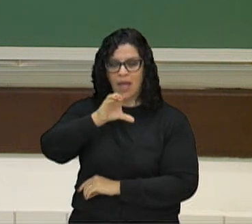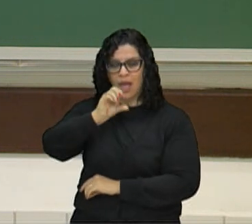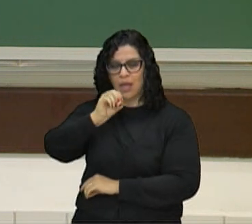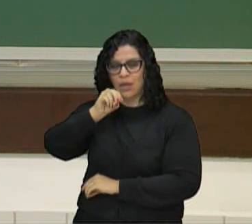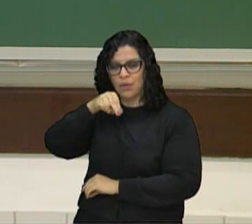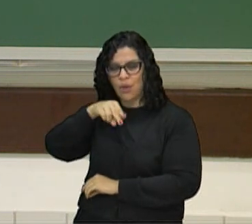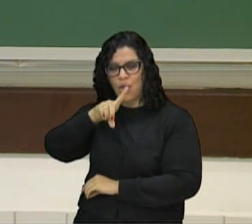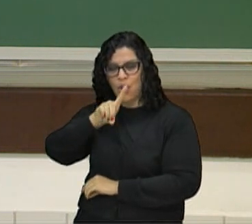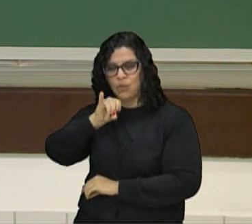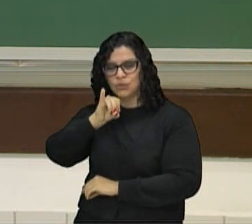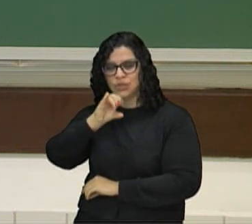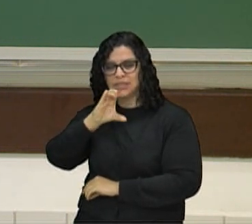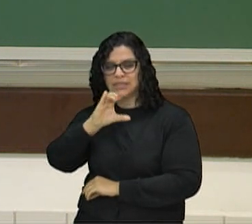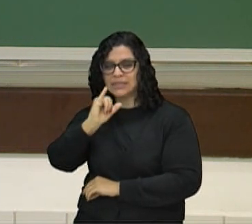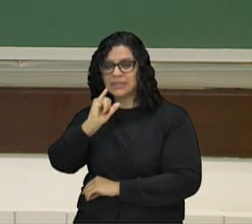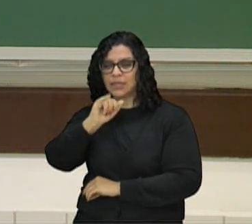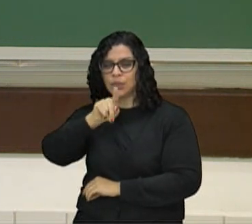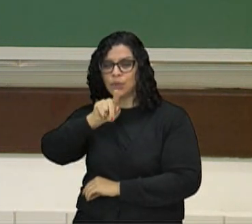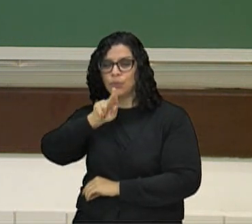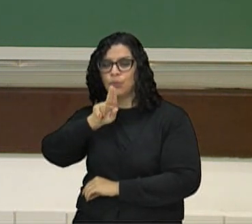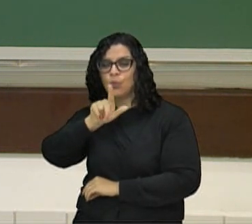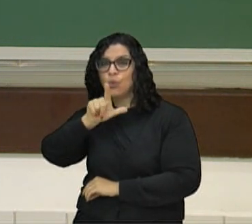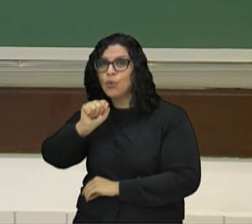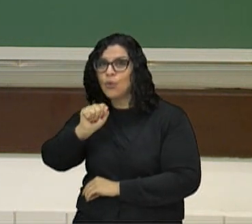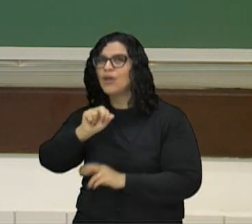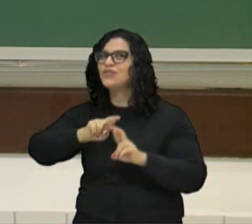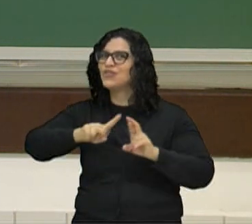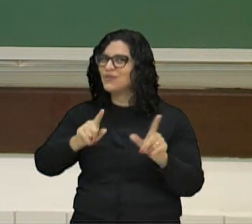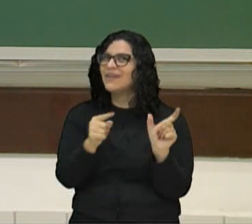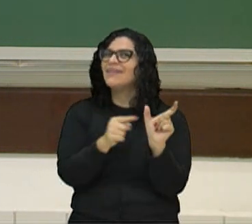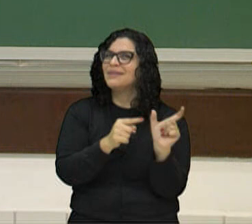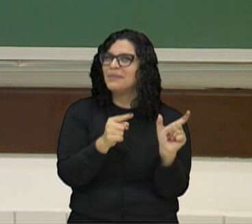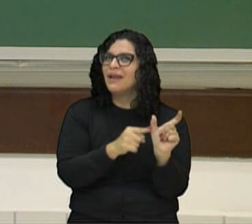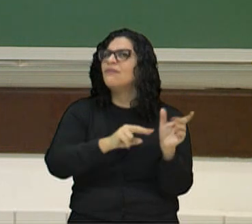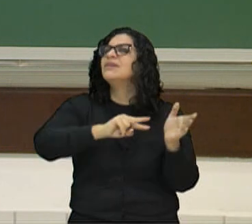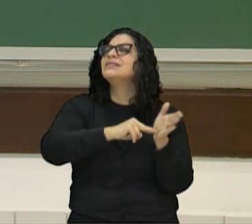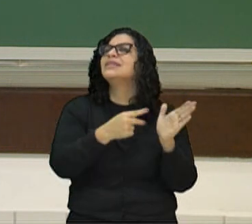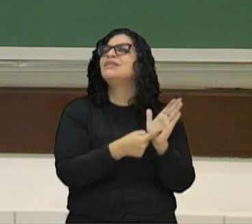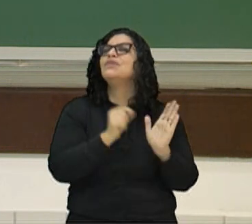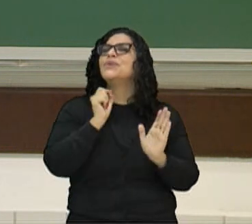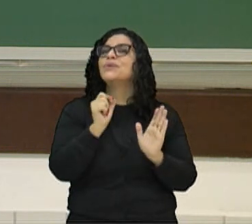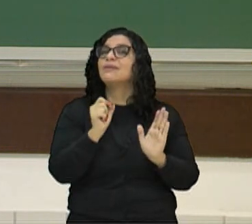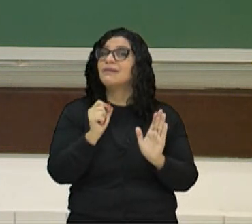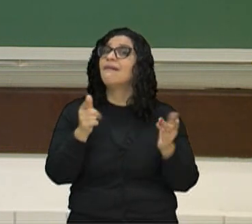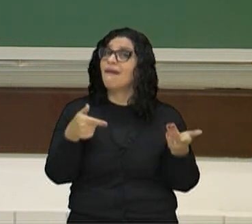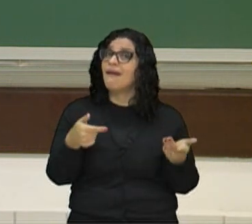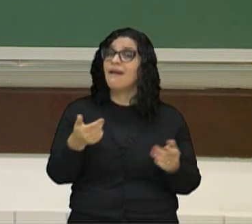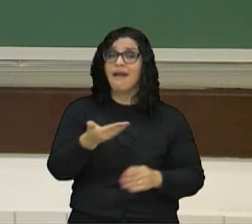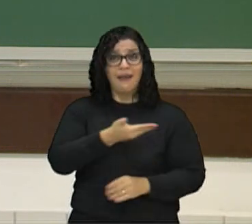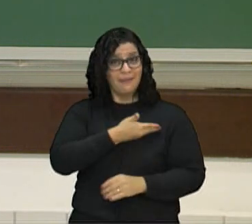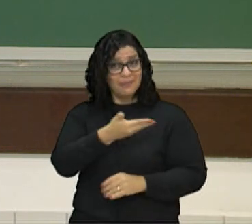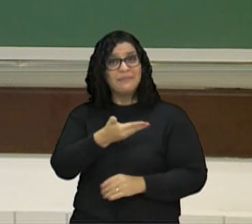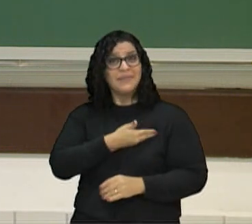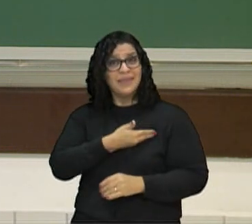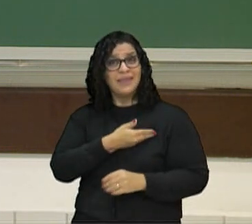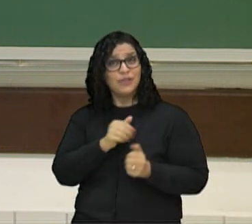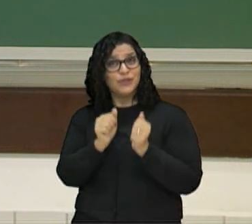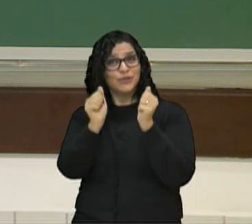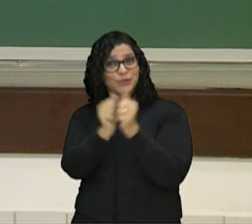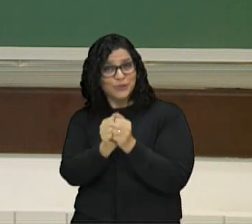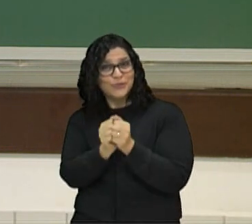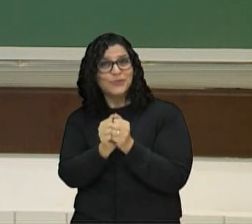condiscípulo. Condiscípulo é uma palavra diferente, não é? Sabe o que significa condiscípulo? Colega,